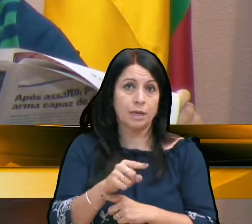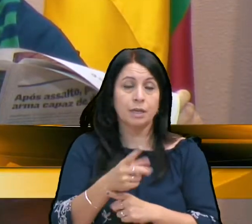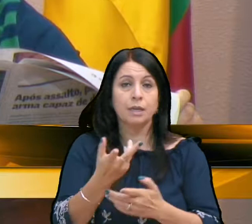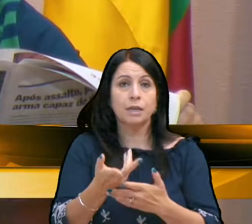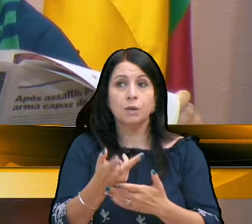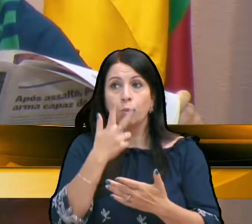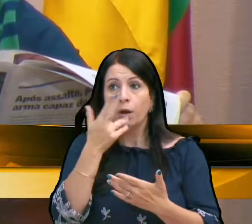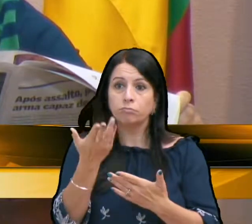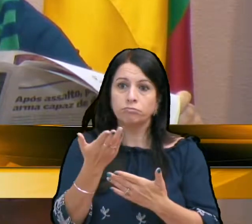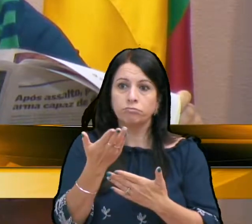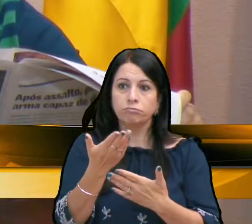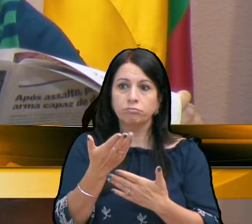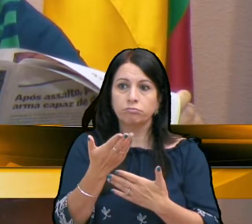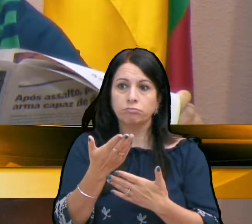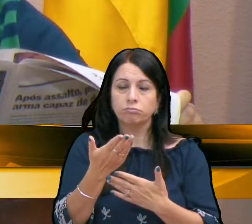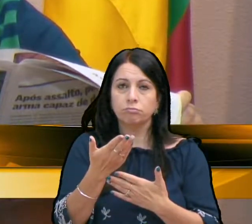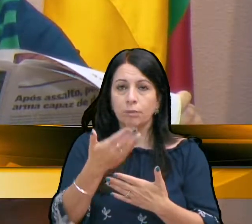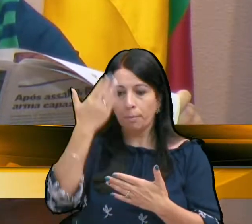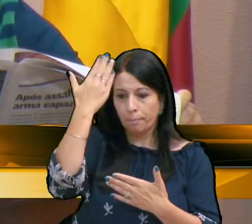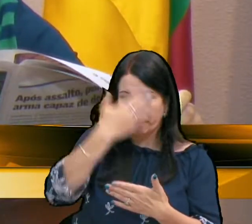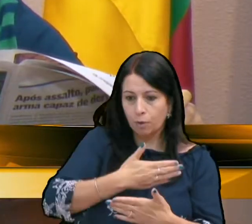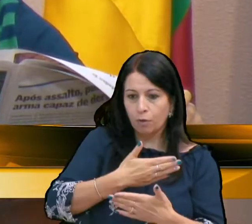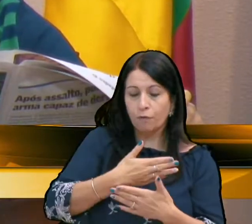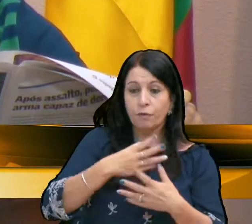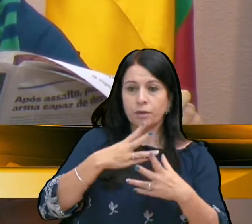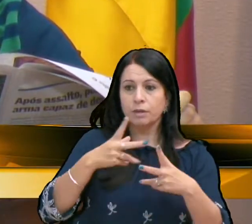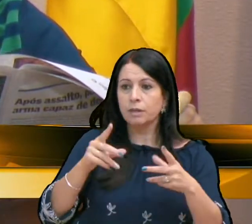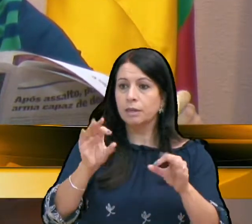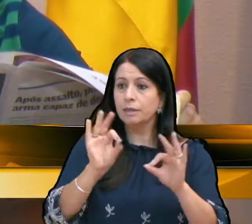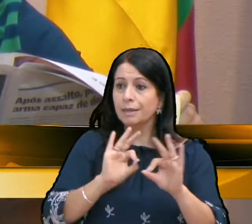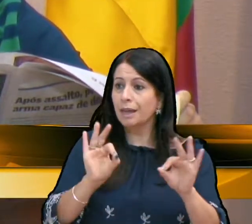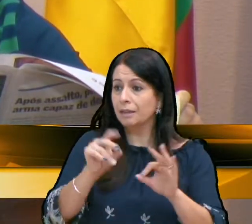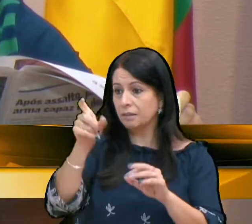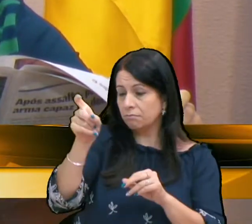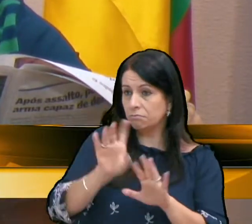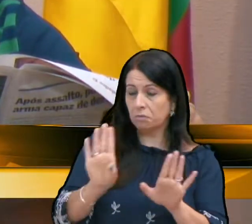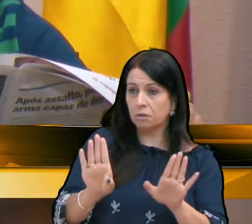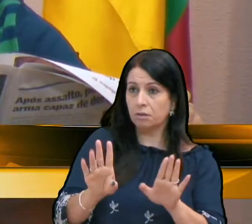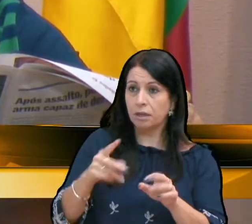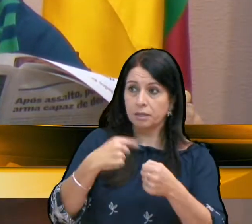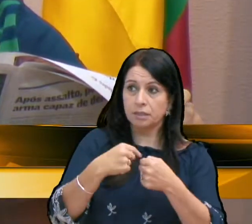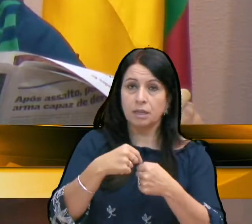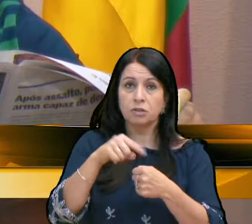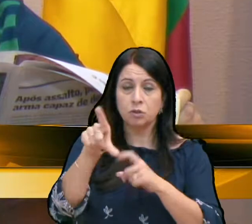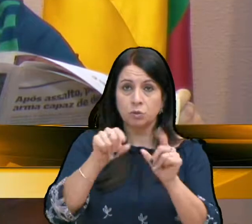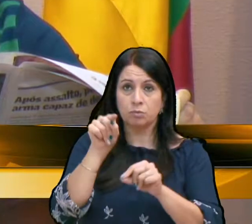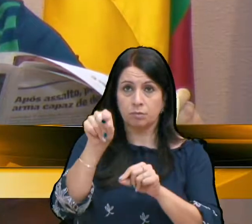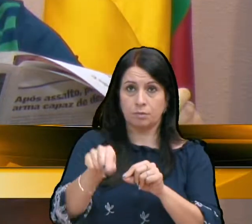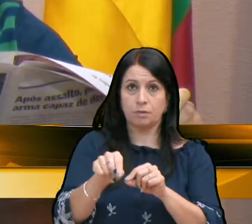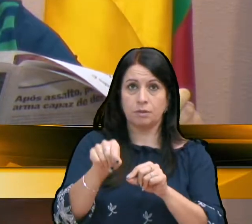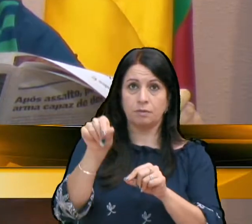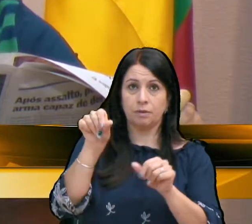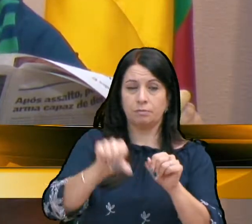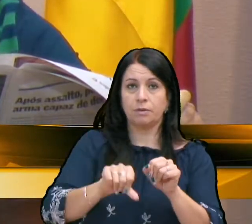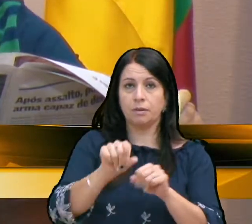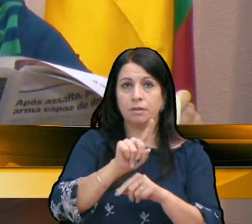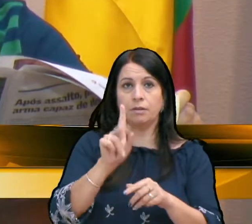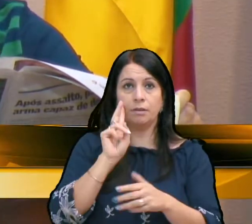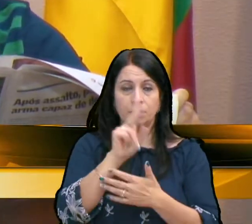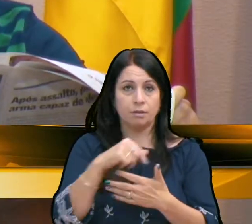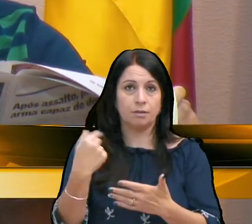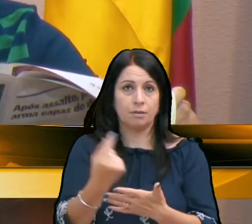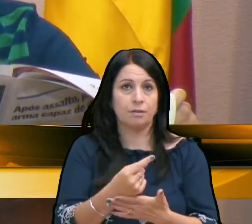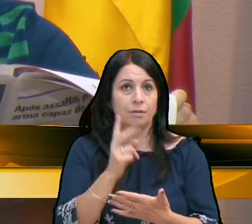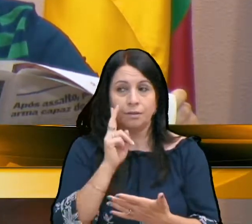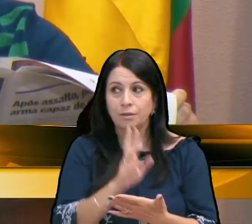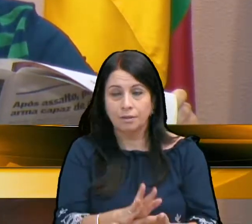atestado límpido desse jeito de ser. A cidade prefere assim, fica menos alegre. Que